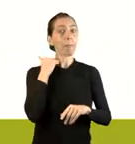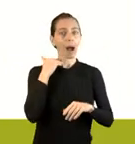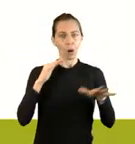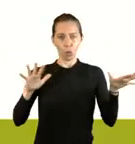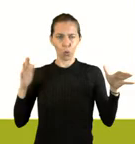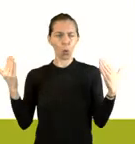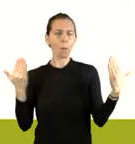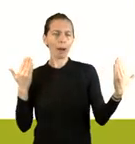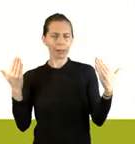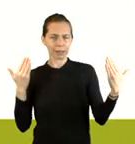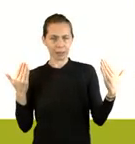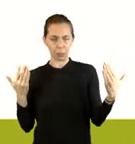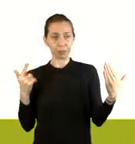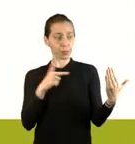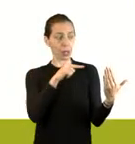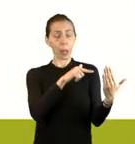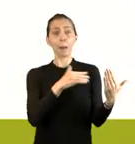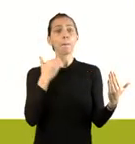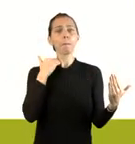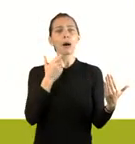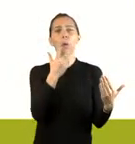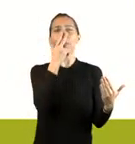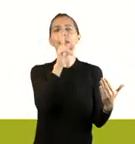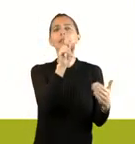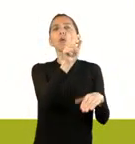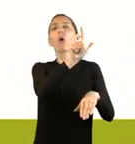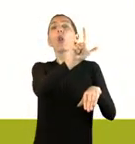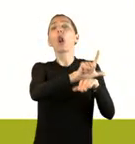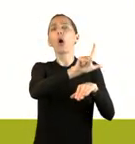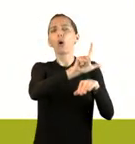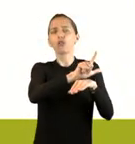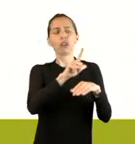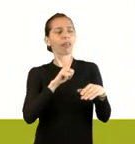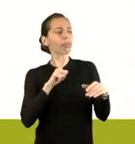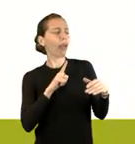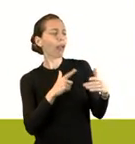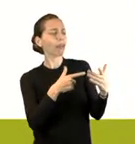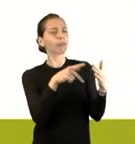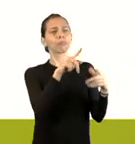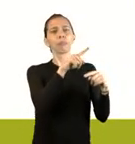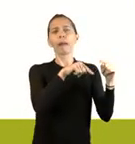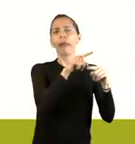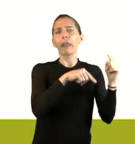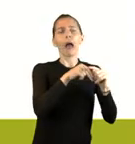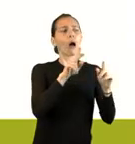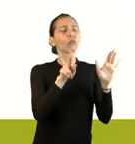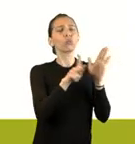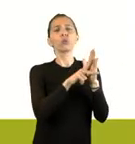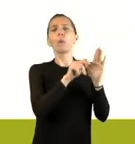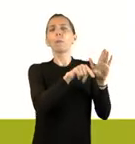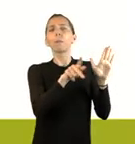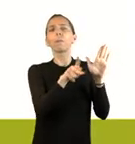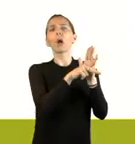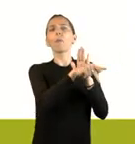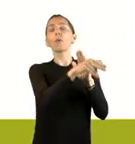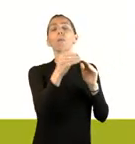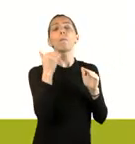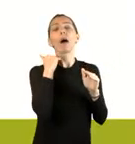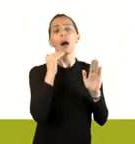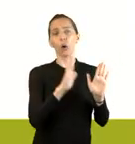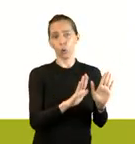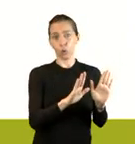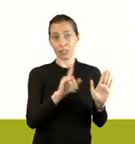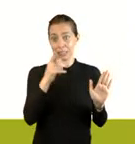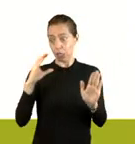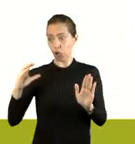loja do Gustavo, você vai ter produtos do Gustavo, tênis do Gustavo, tudo com o meu nome, bonitinho. Mas agora, se eu estou